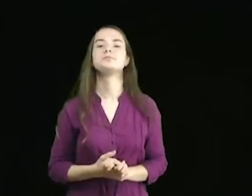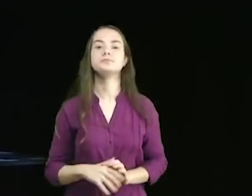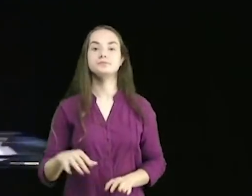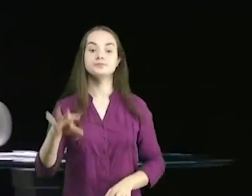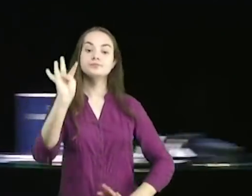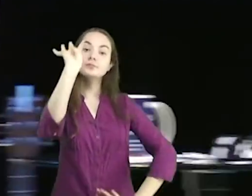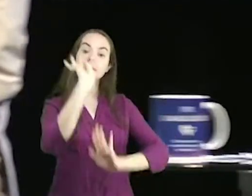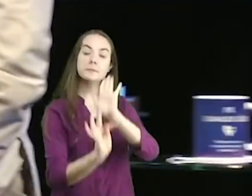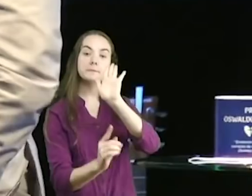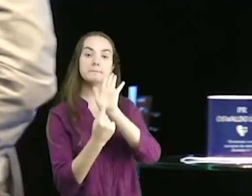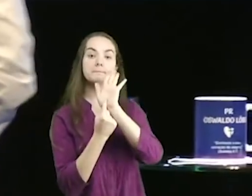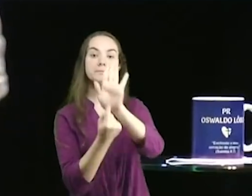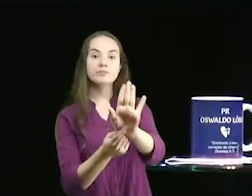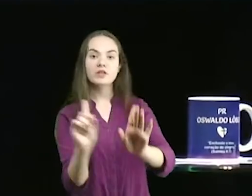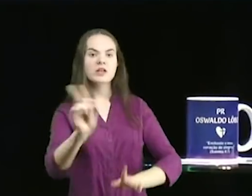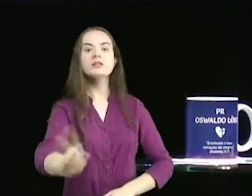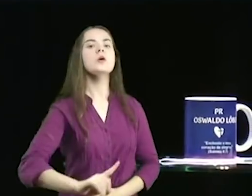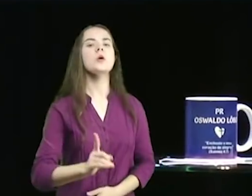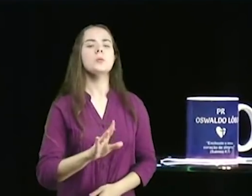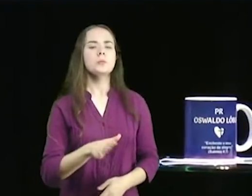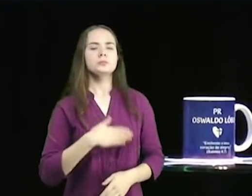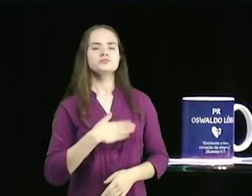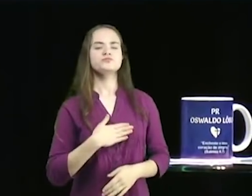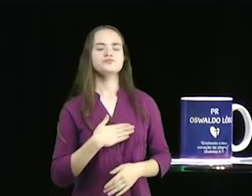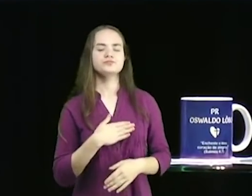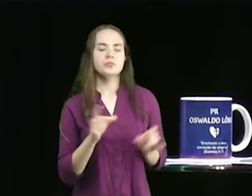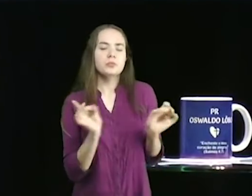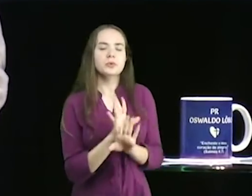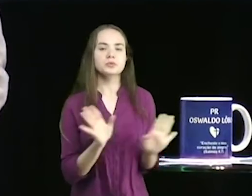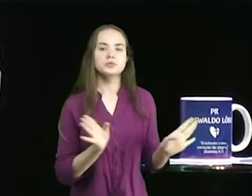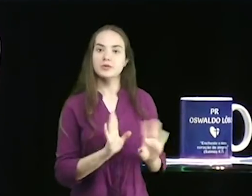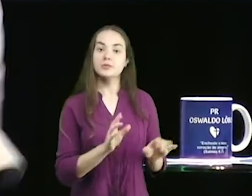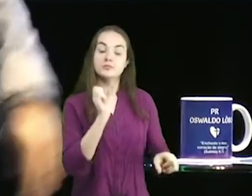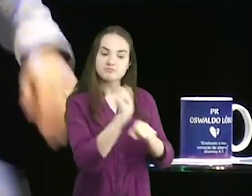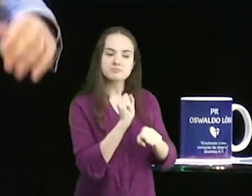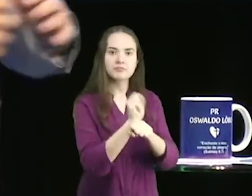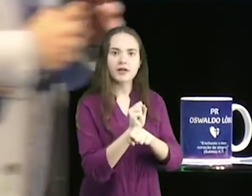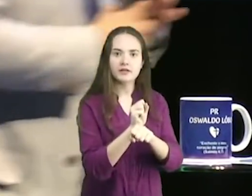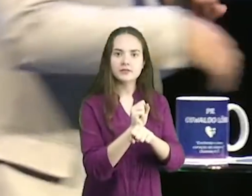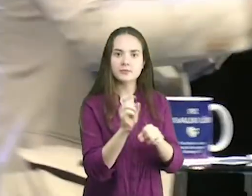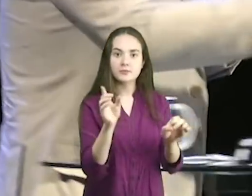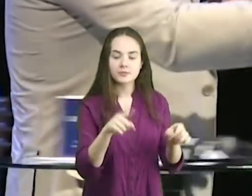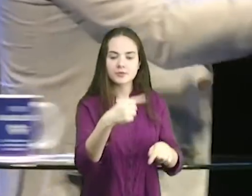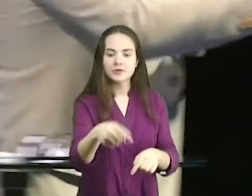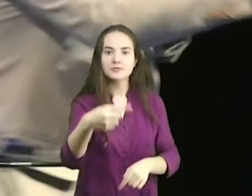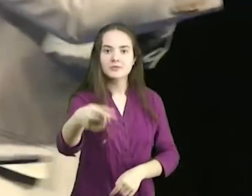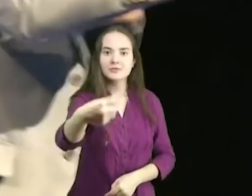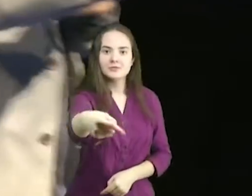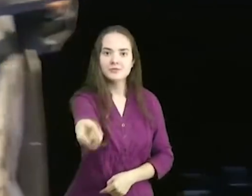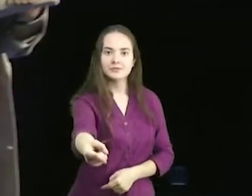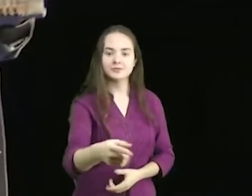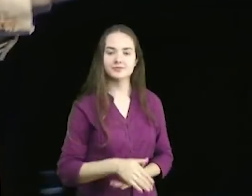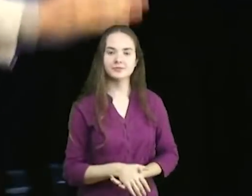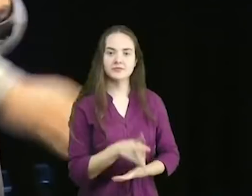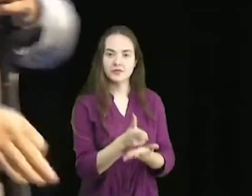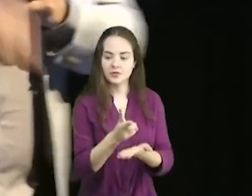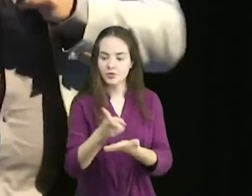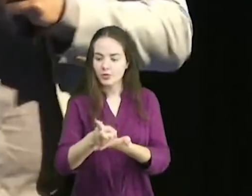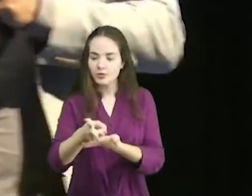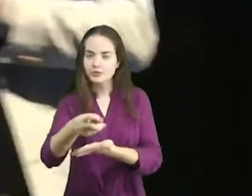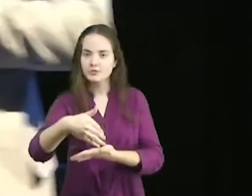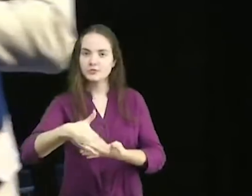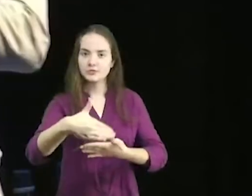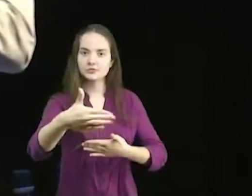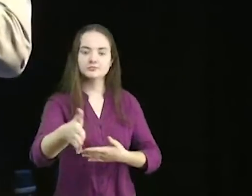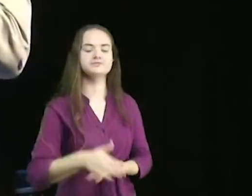seguinte: não fique satisfeito, espere o próximo milagre. A pior coisa que tem na tua vida, vou explicar para você. A